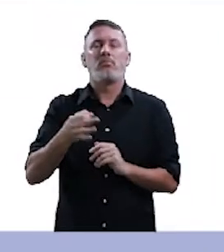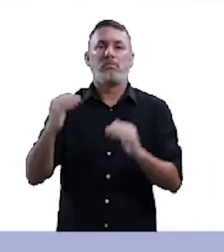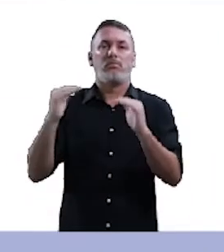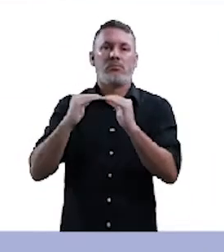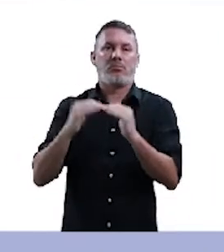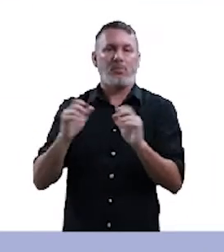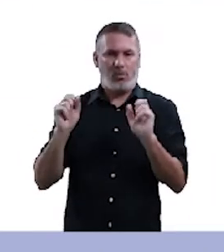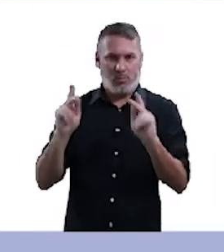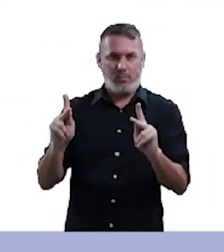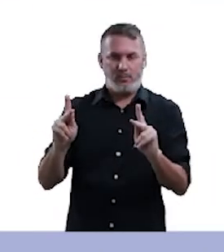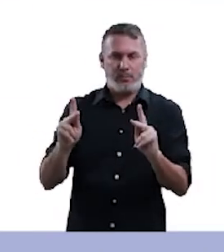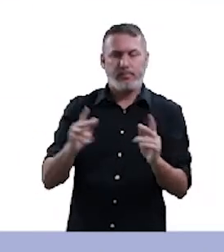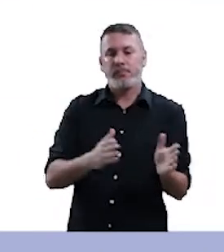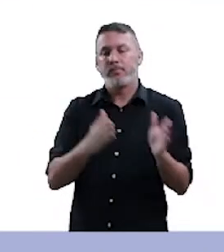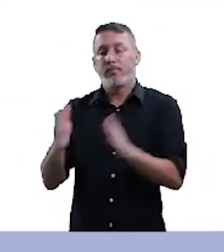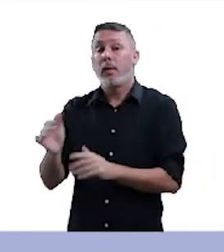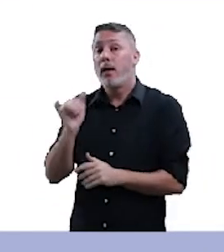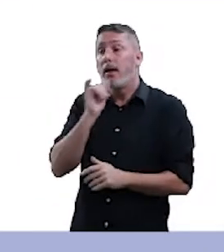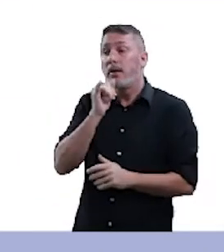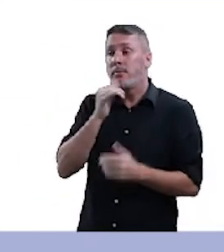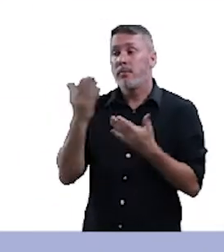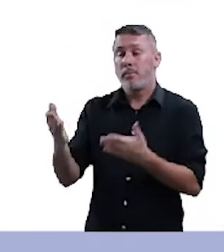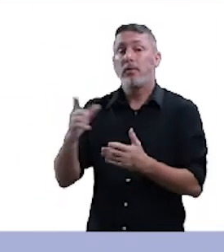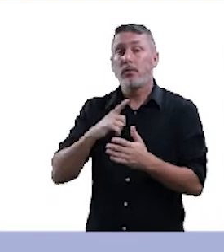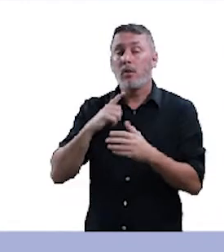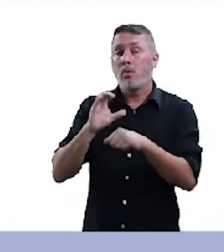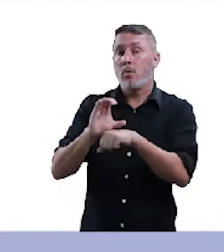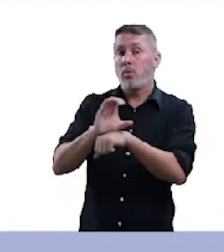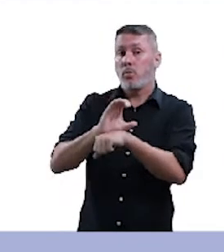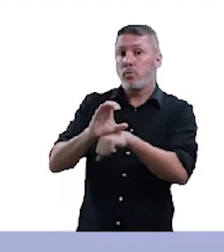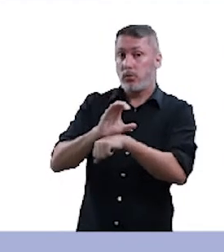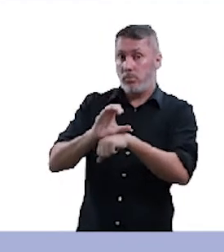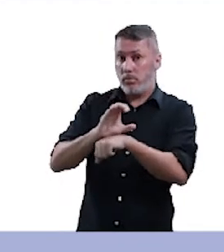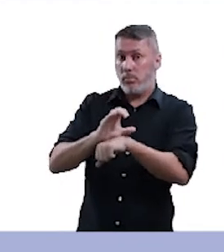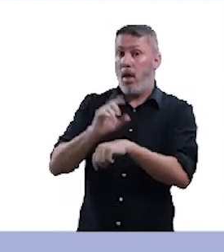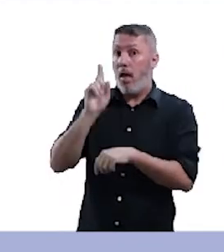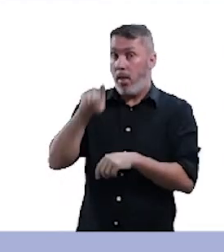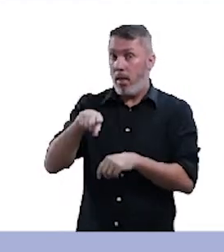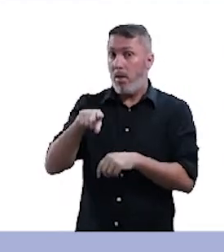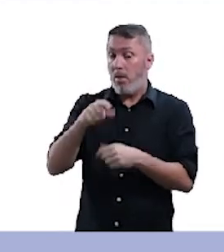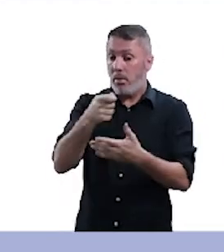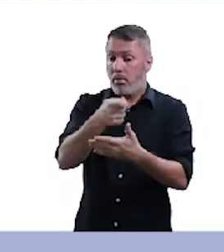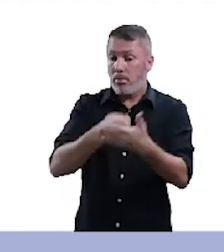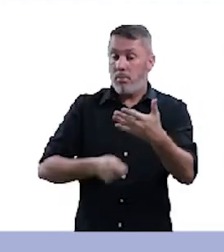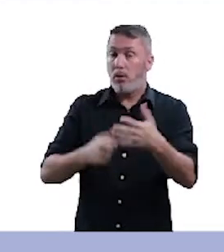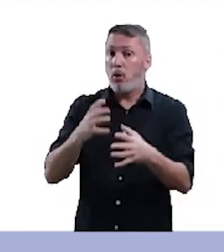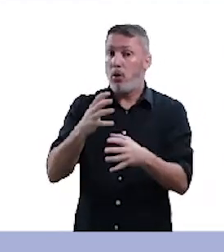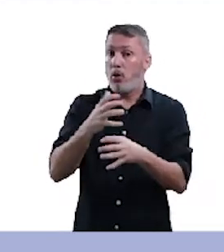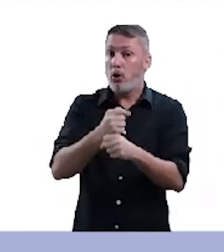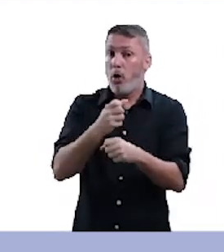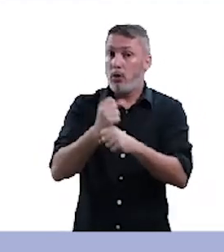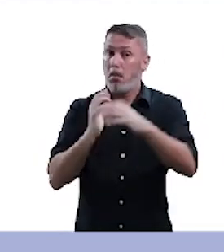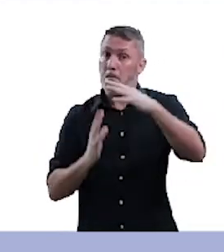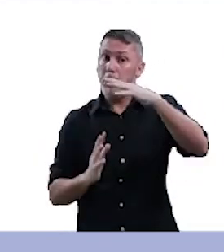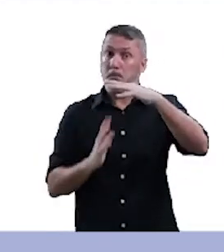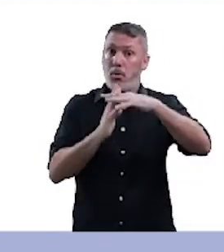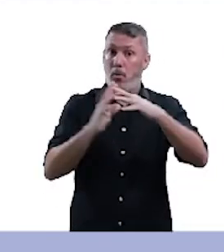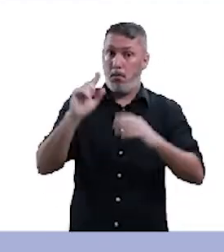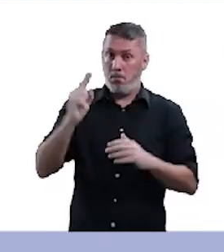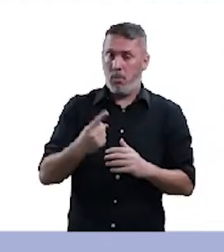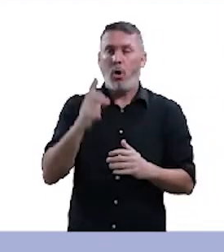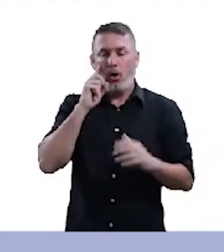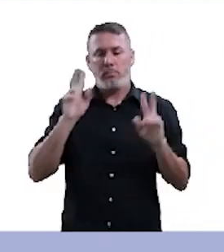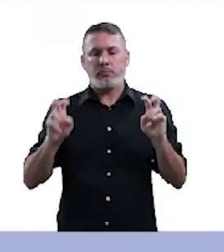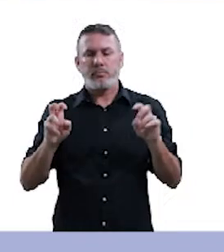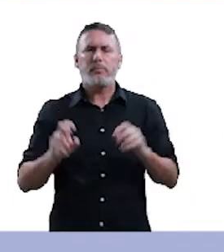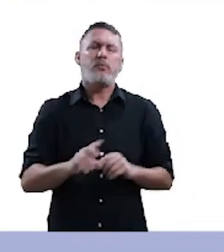vocês aqui, nós temos também da Constituição, uma redação nota 1000. Aí fala sobre esse viés, muitos deficientes